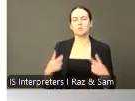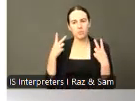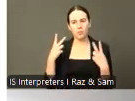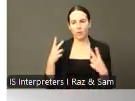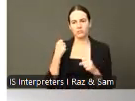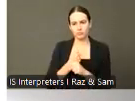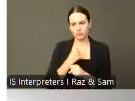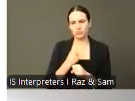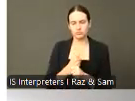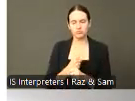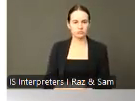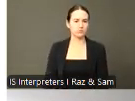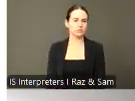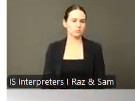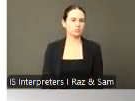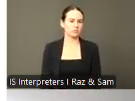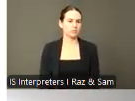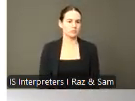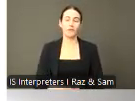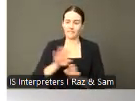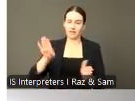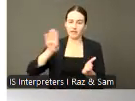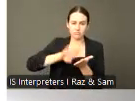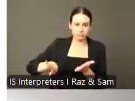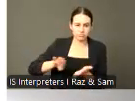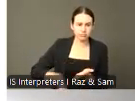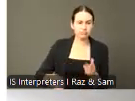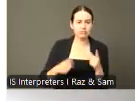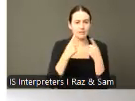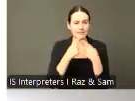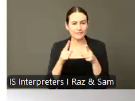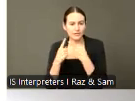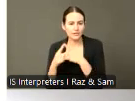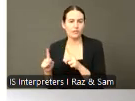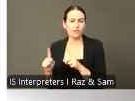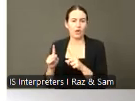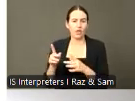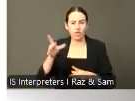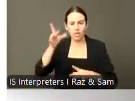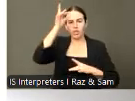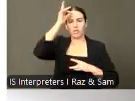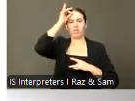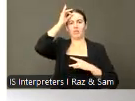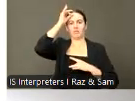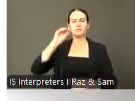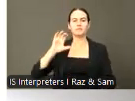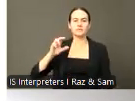várias doenças e a eliminação do vetor